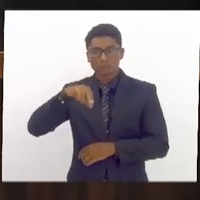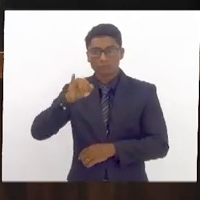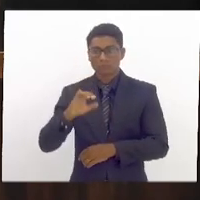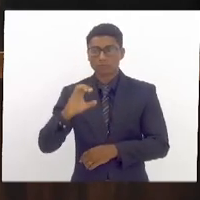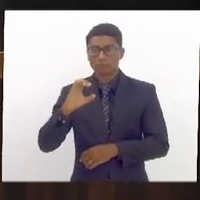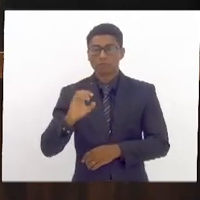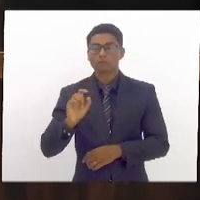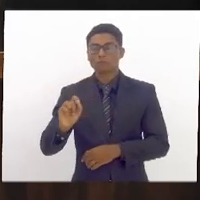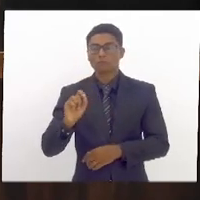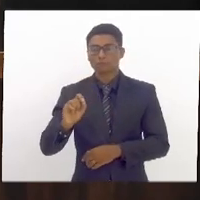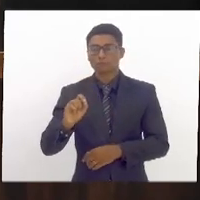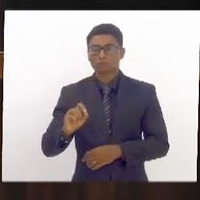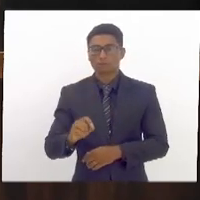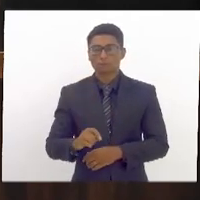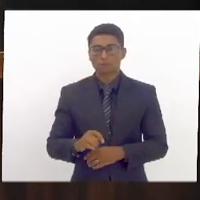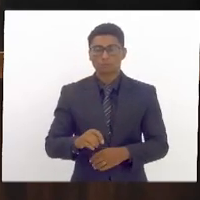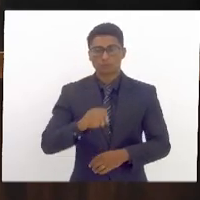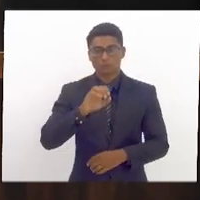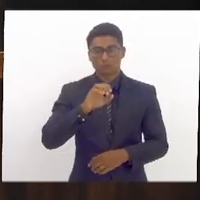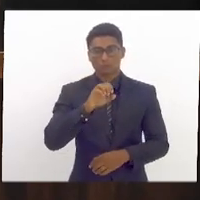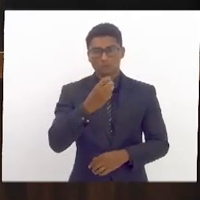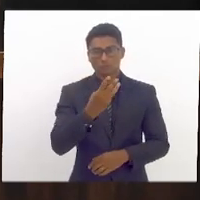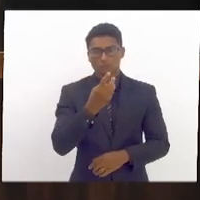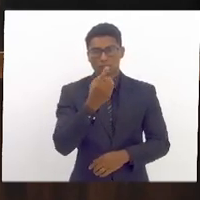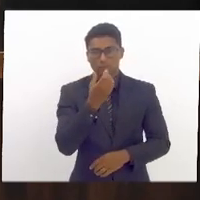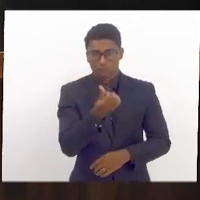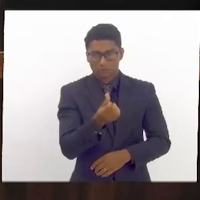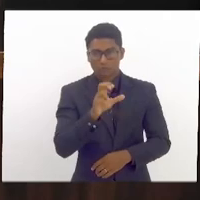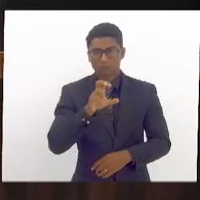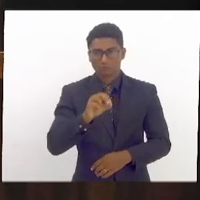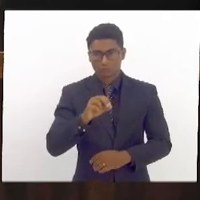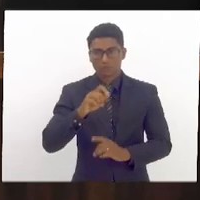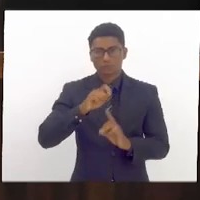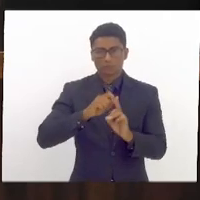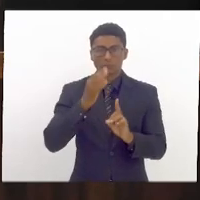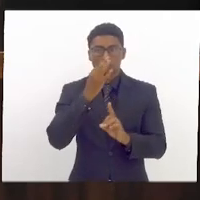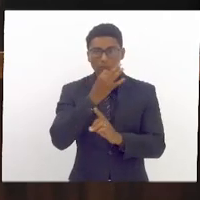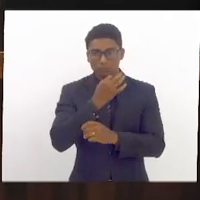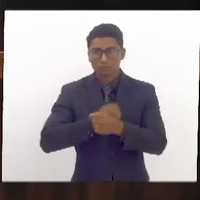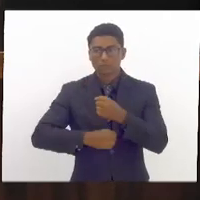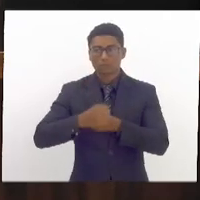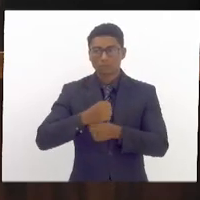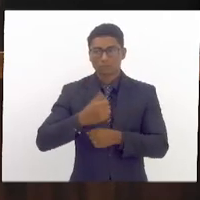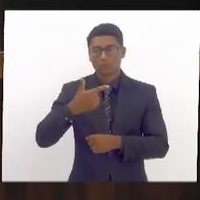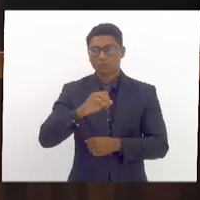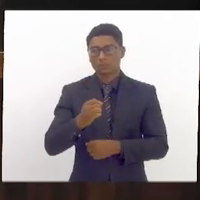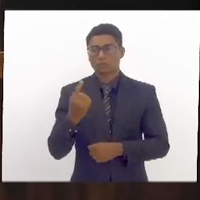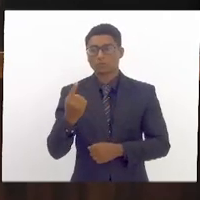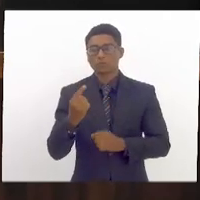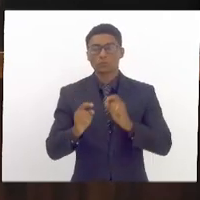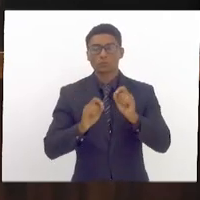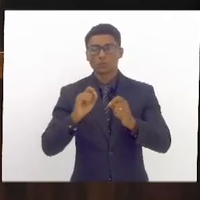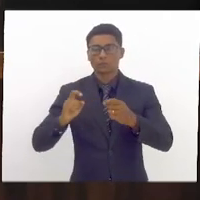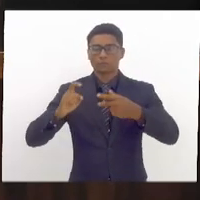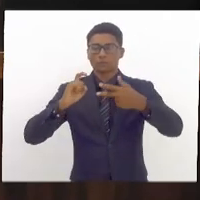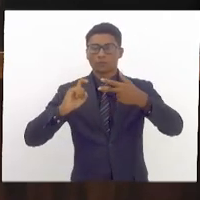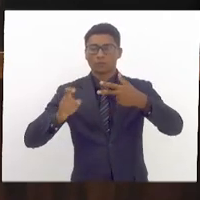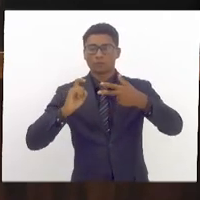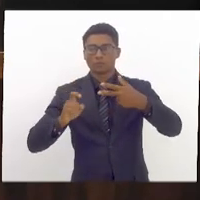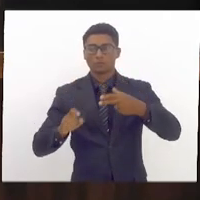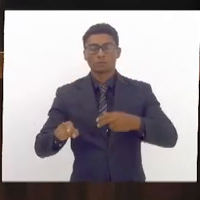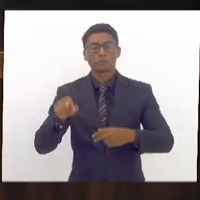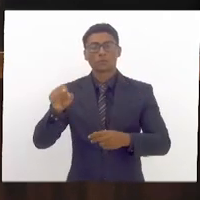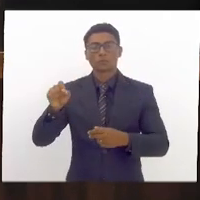lei 3650, de 21 de setembro de 2001, dispõe sobre a concessão pelo Poder Executivo de passes